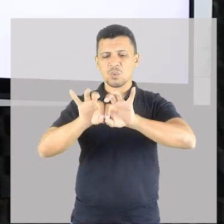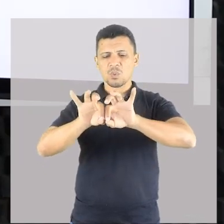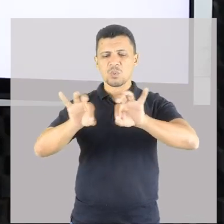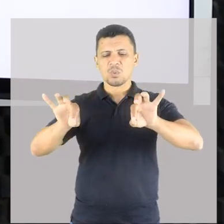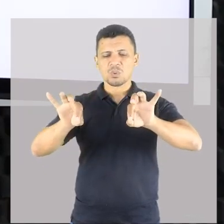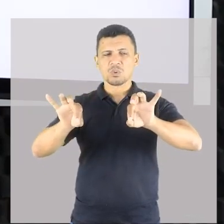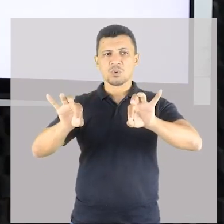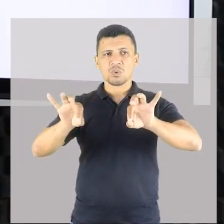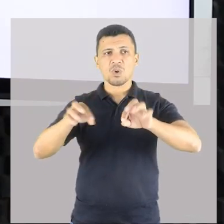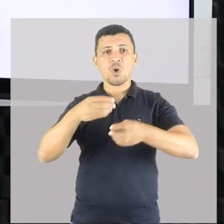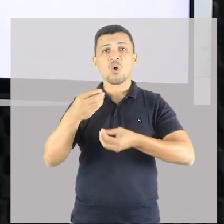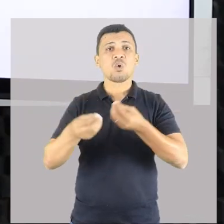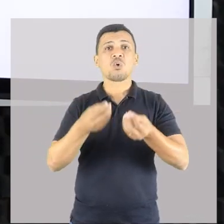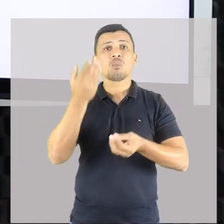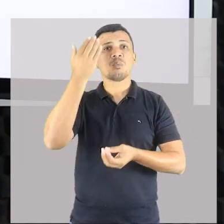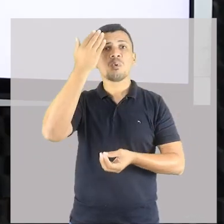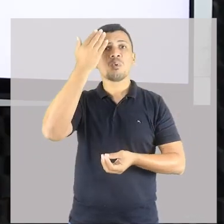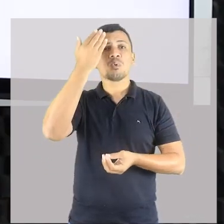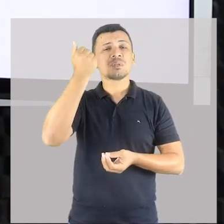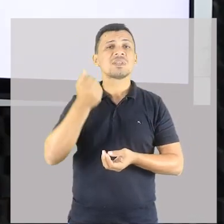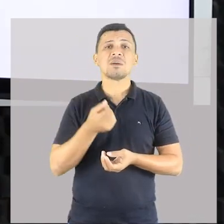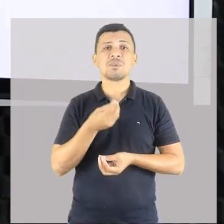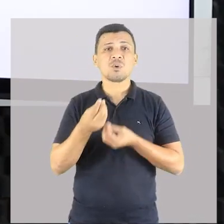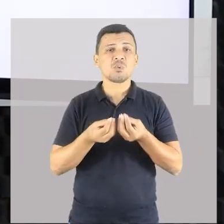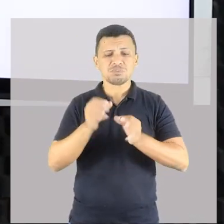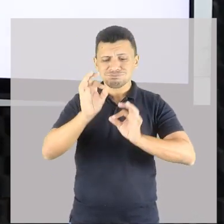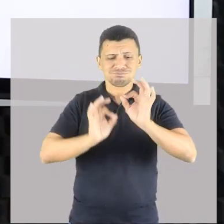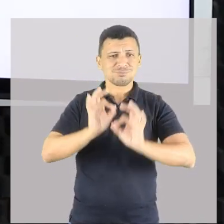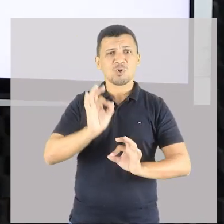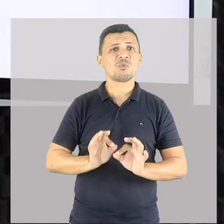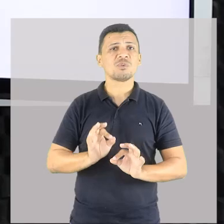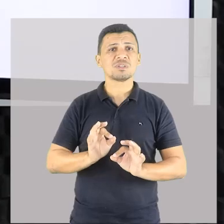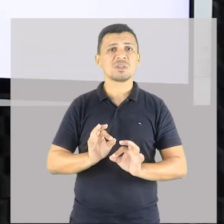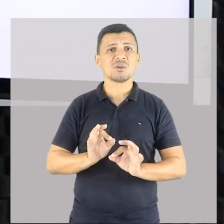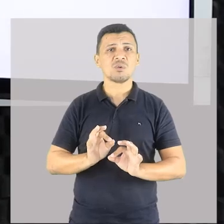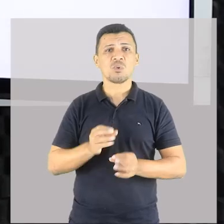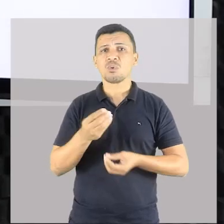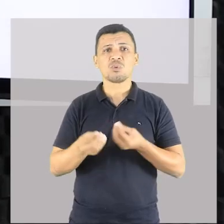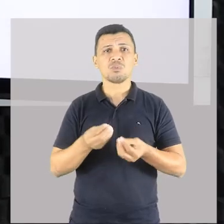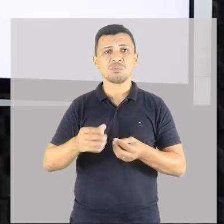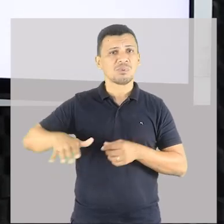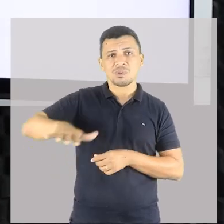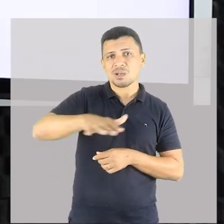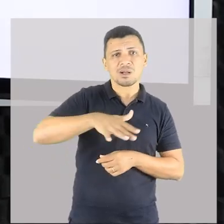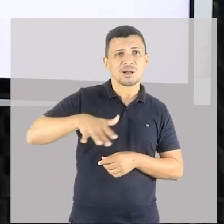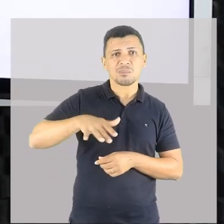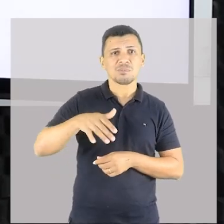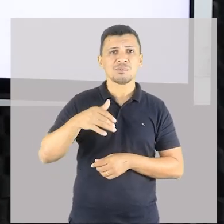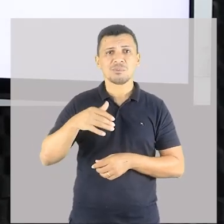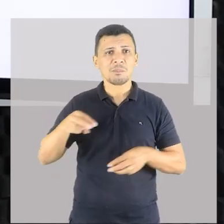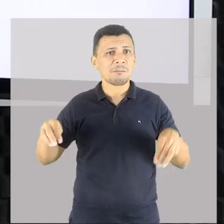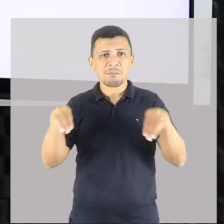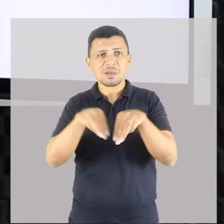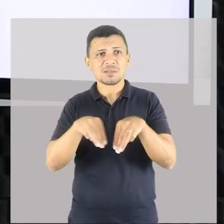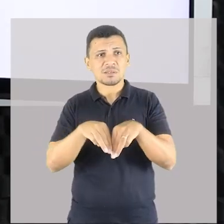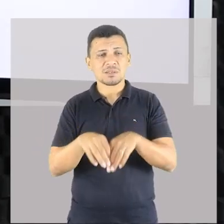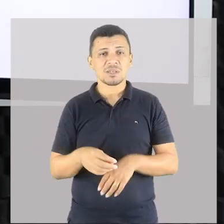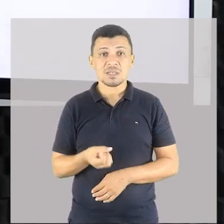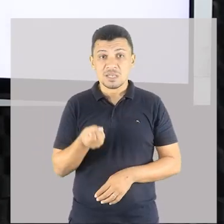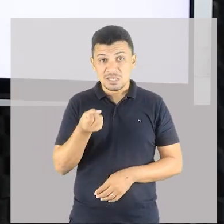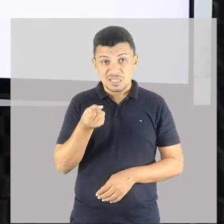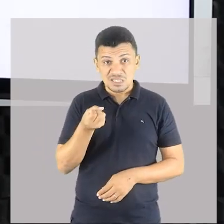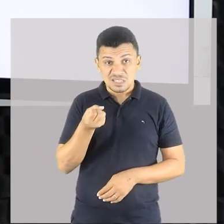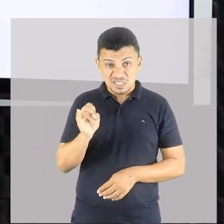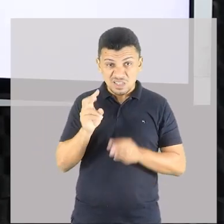gente saber como é a configuração dessas linhas de campo? Se eu pudesse ver as linhas